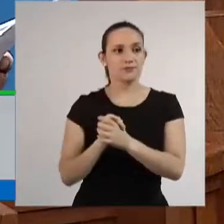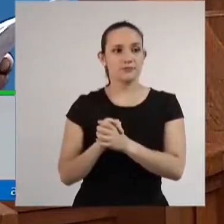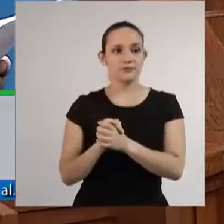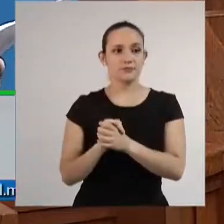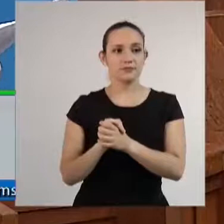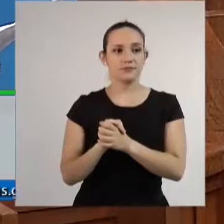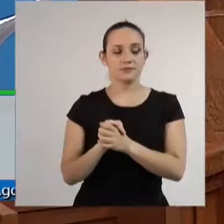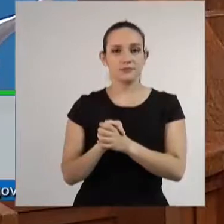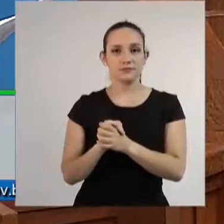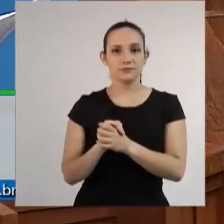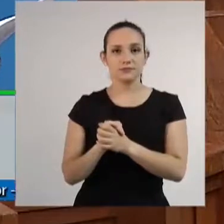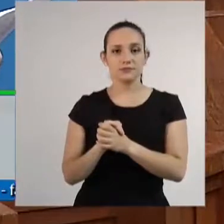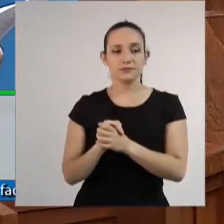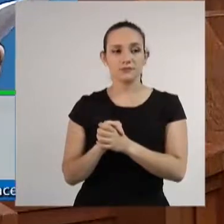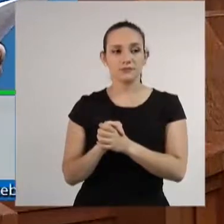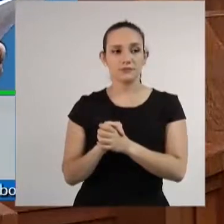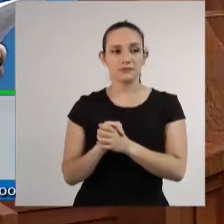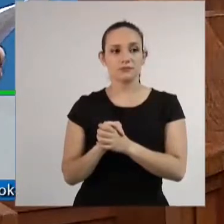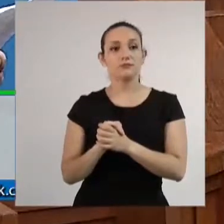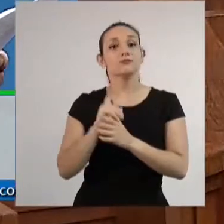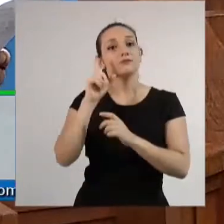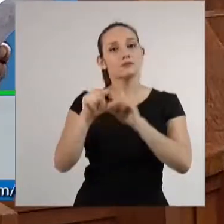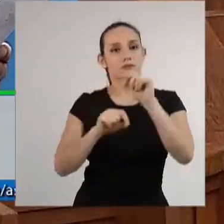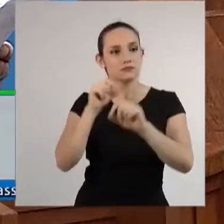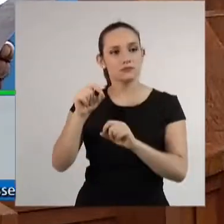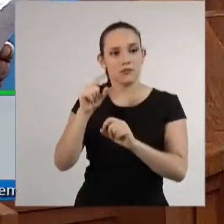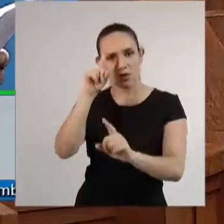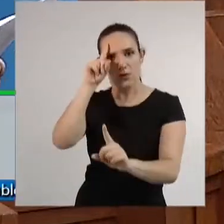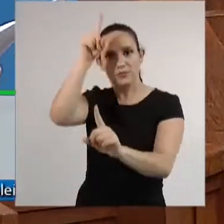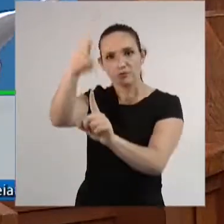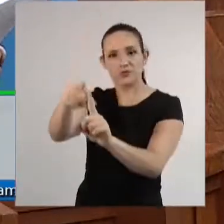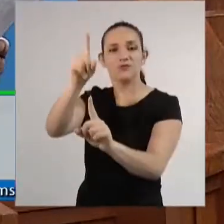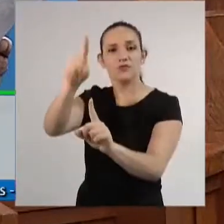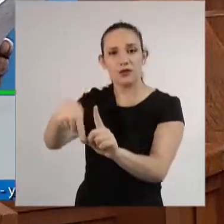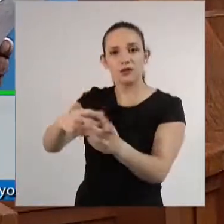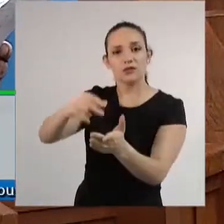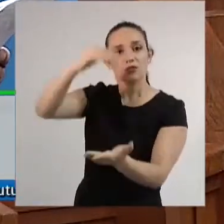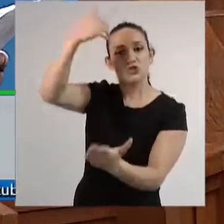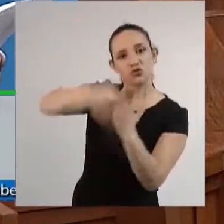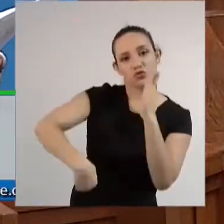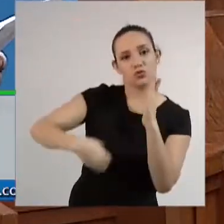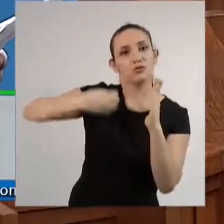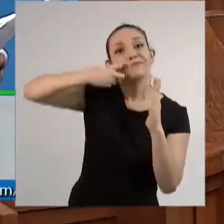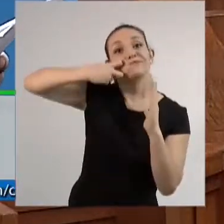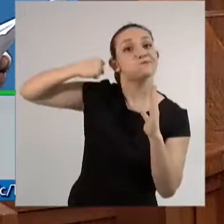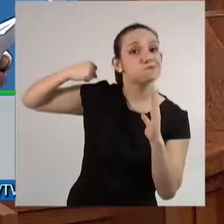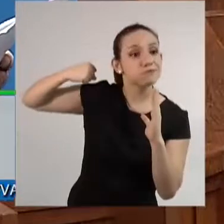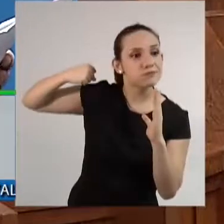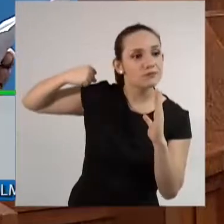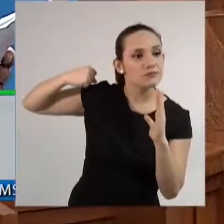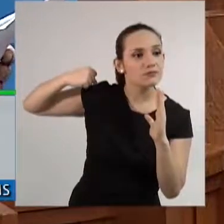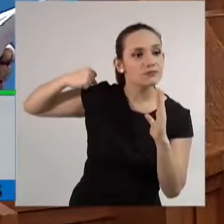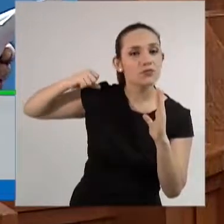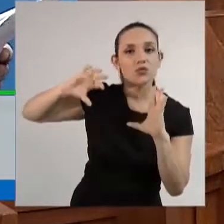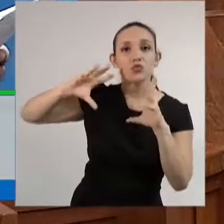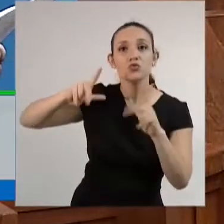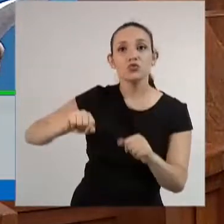tributado no destino e não na origem. Então, na verdade, você estaria tributando o